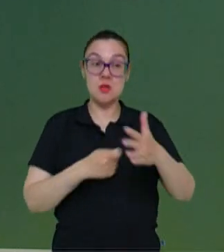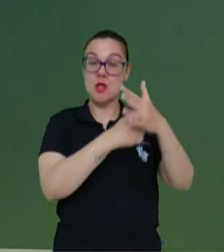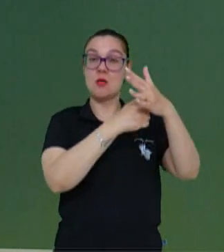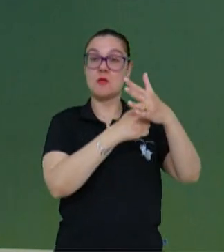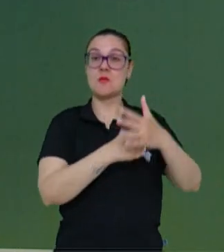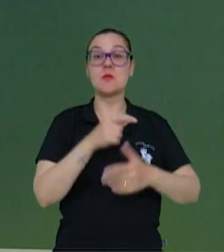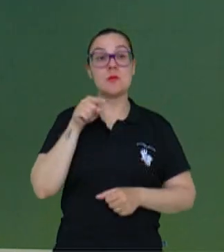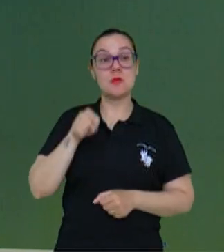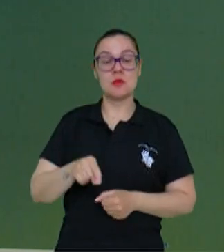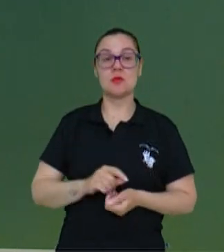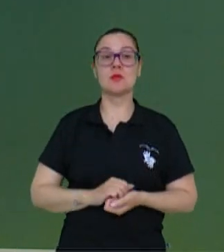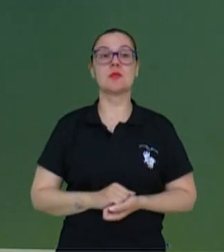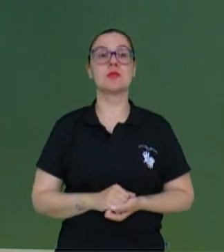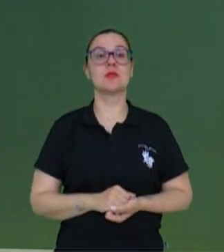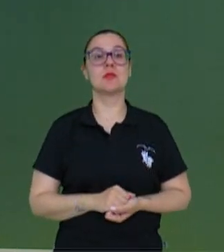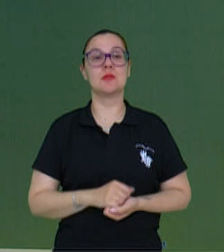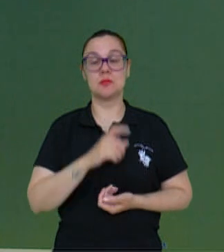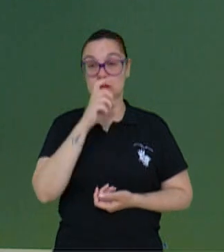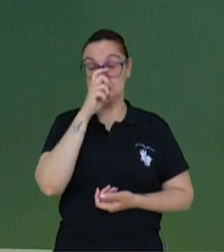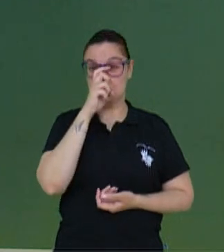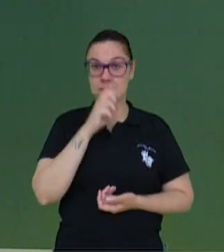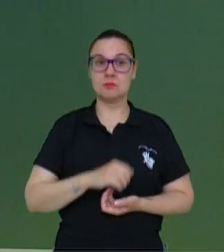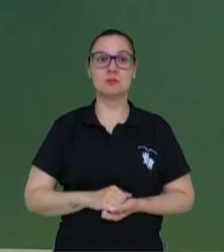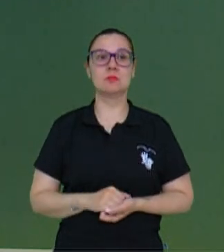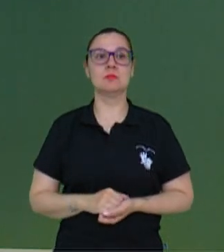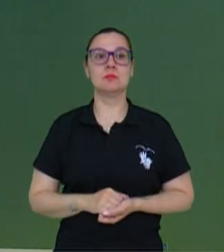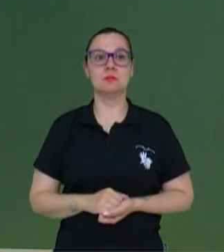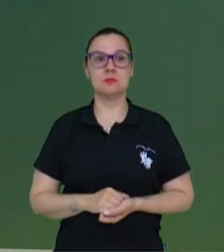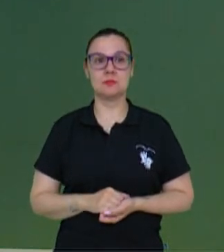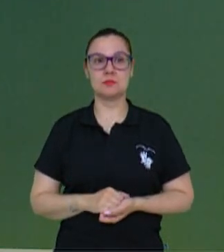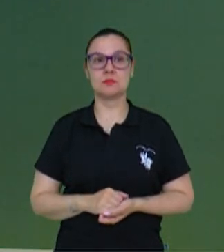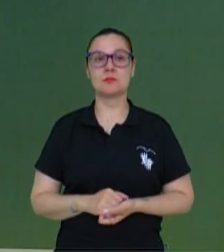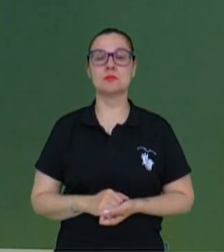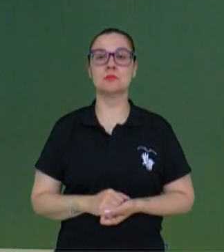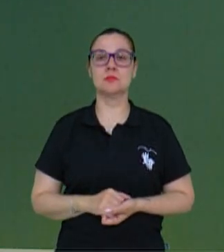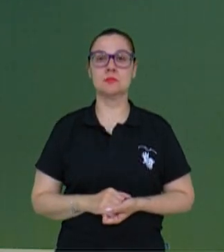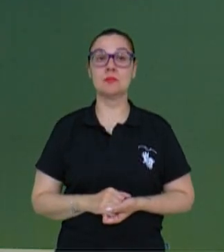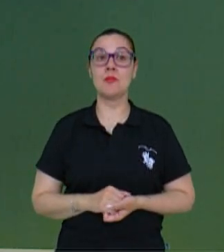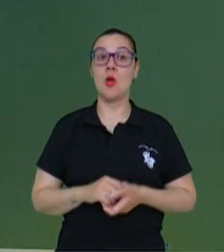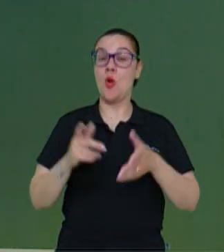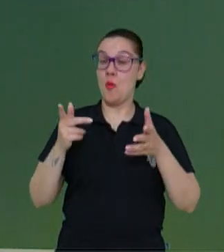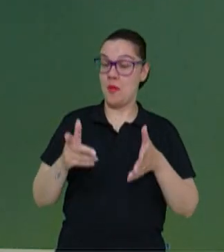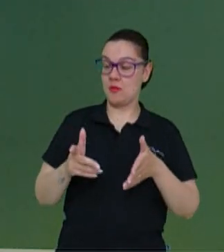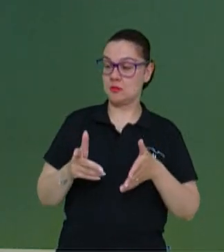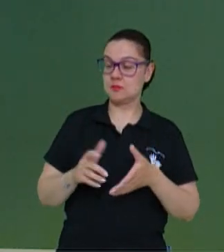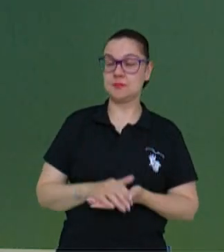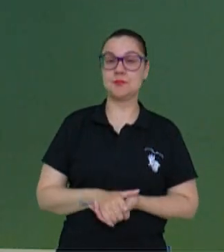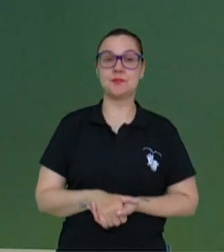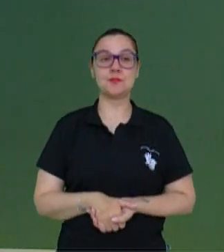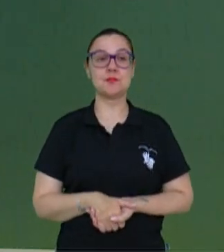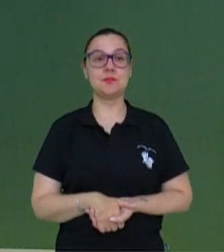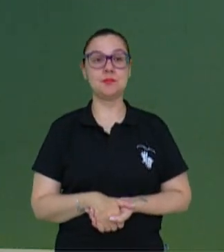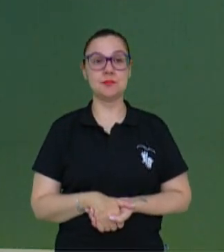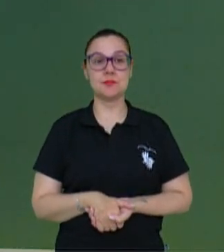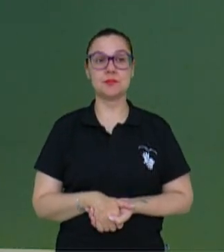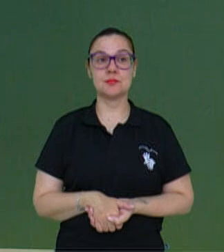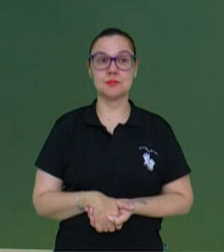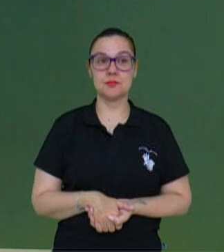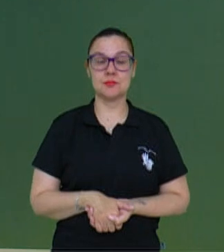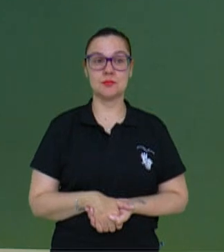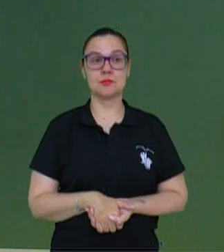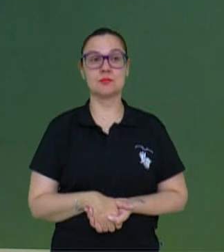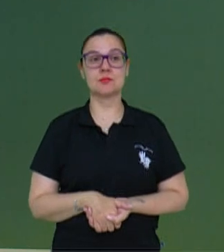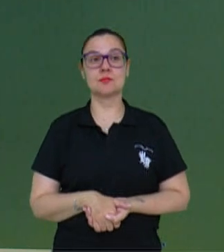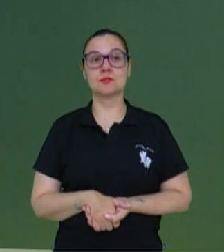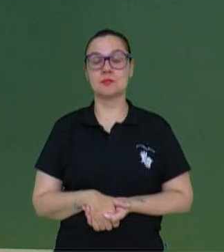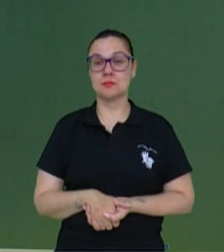para calmar as águas, para que as pessoas se acalmassem, né, os usuários da rede se acalmassem, o tweet passou por uma